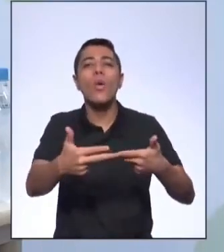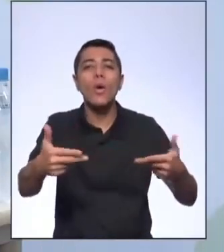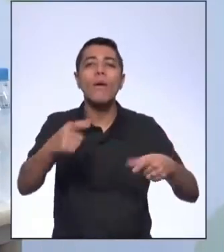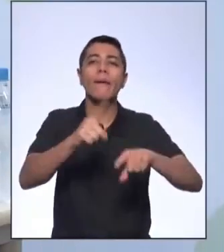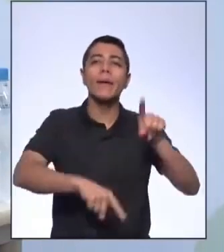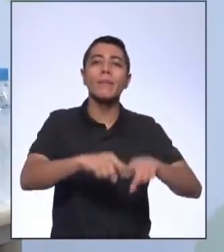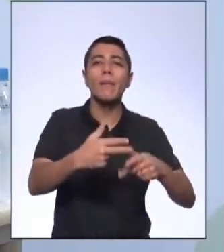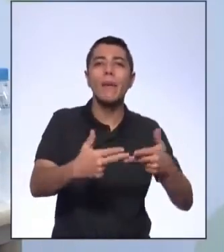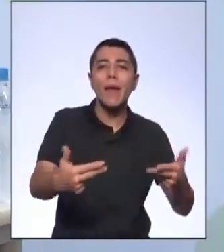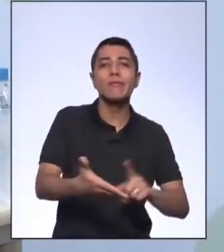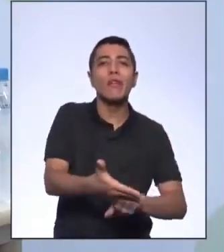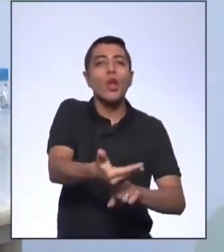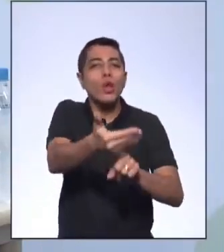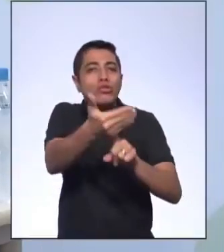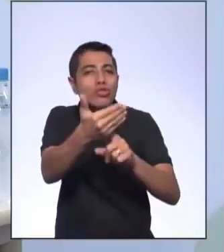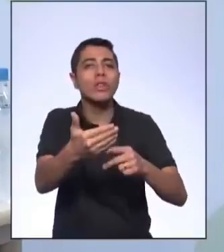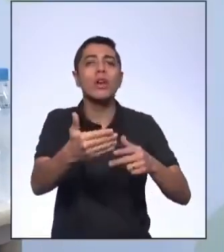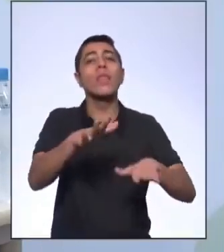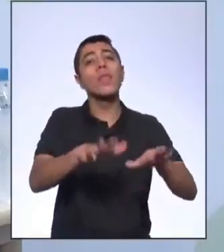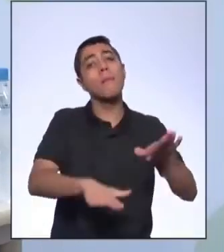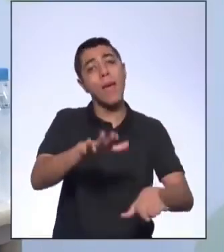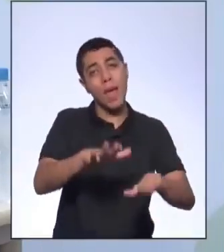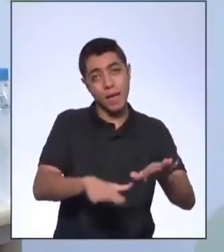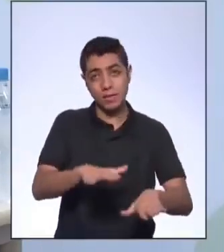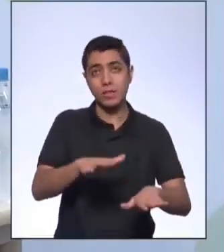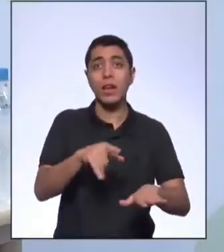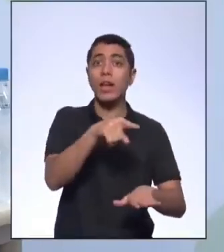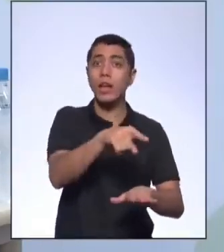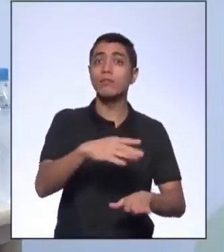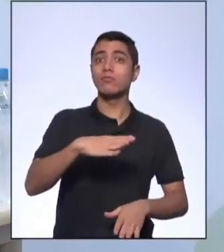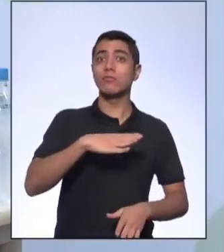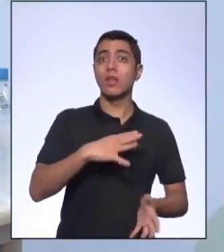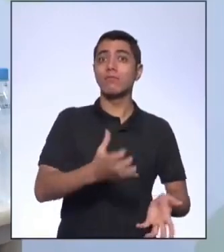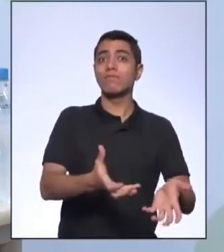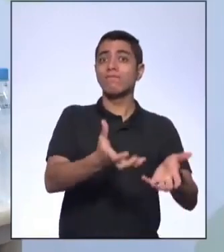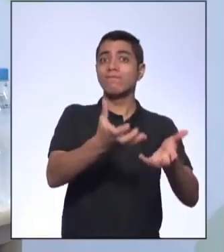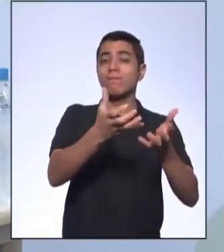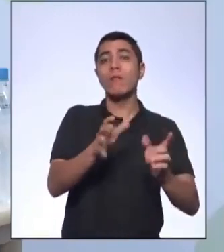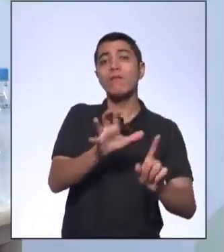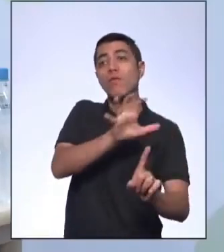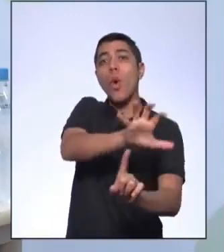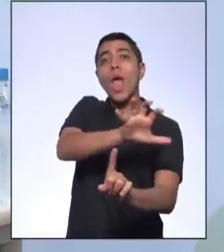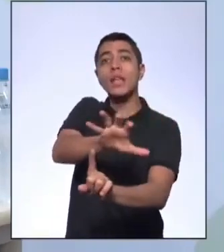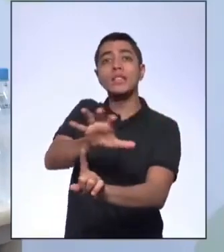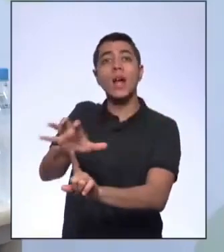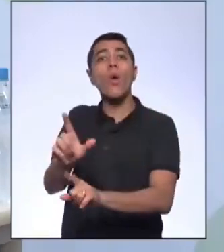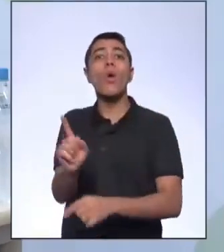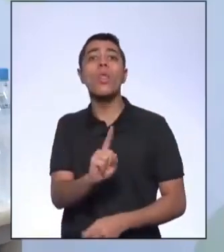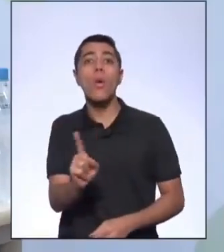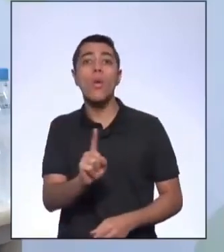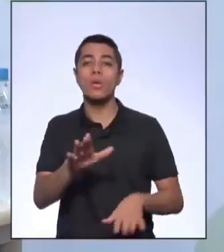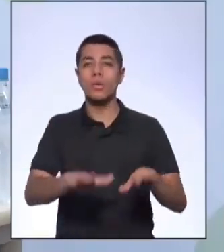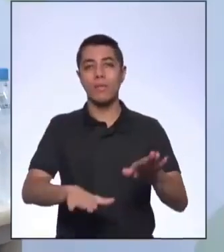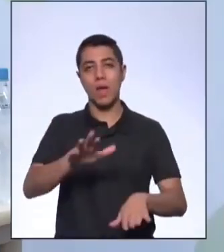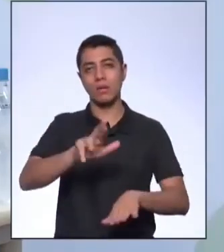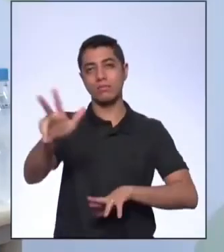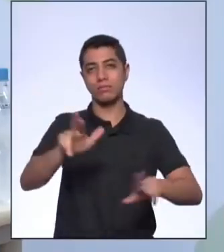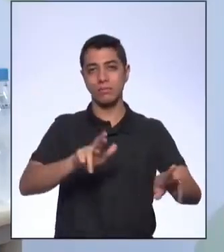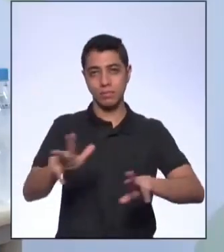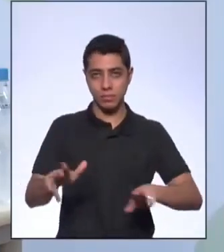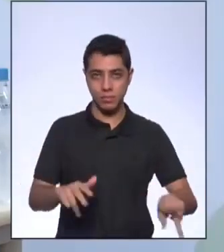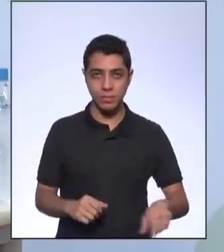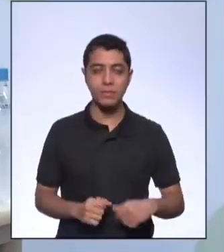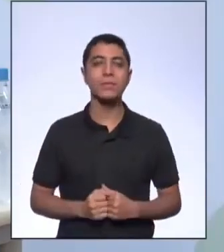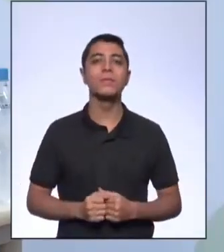que se tem lá vão diminuindo a influência ao redor dela tá a terceira cá